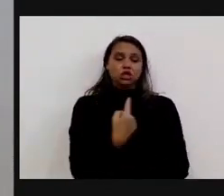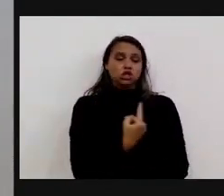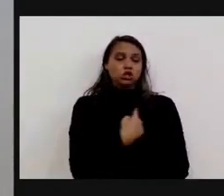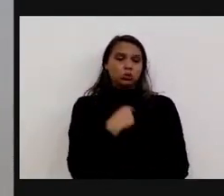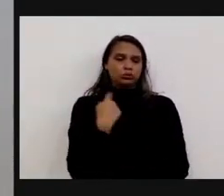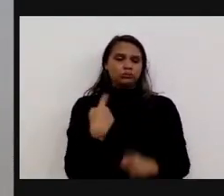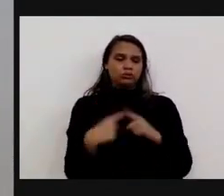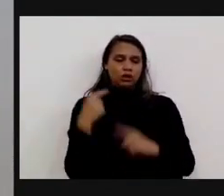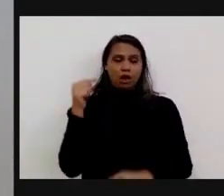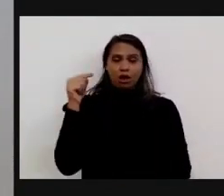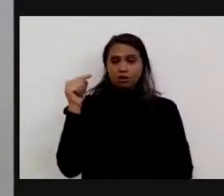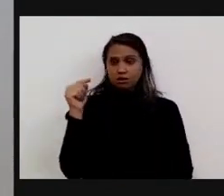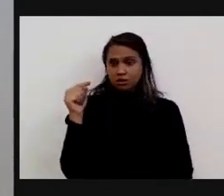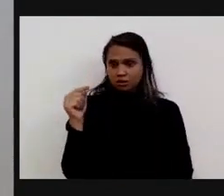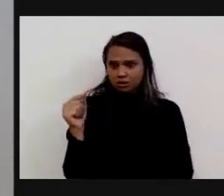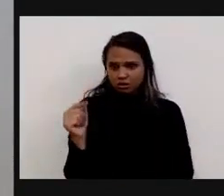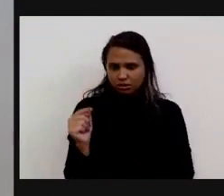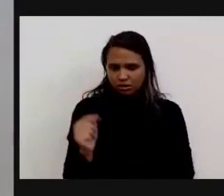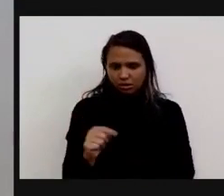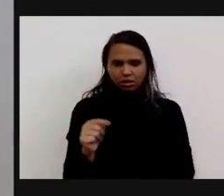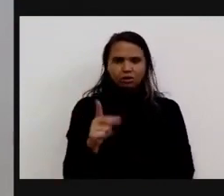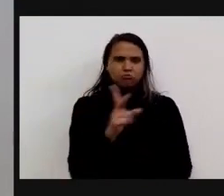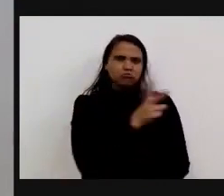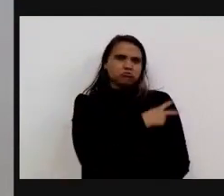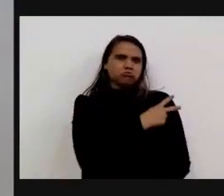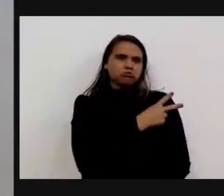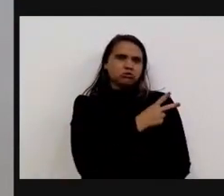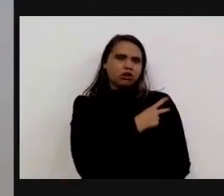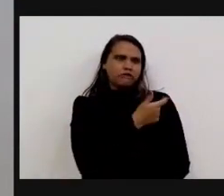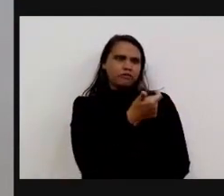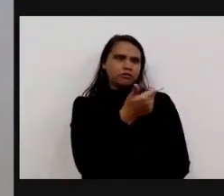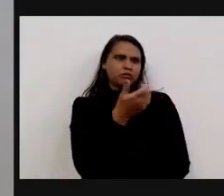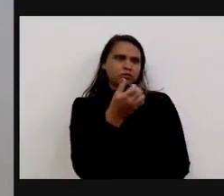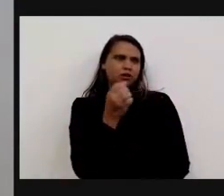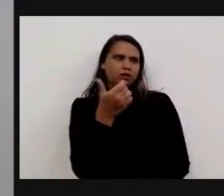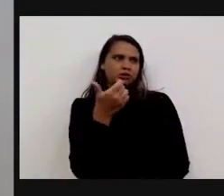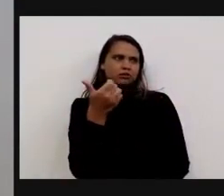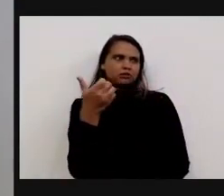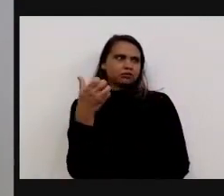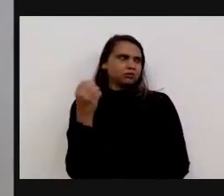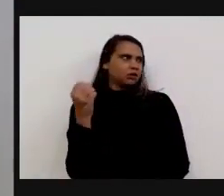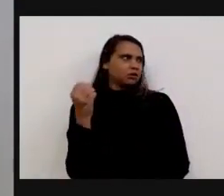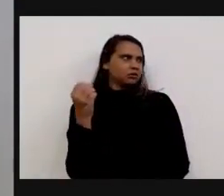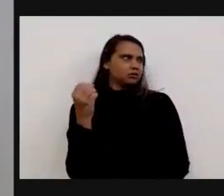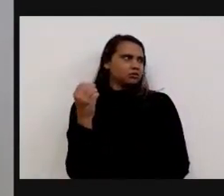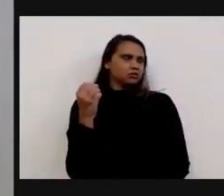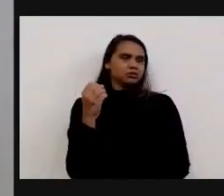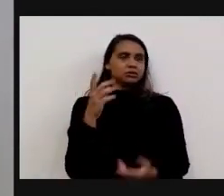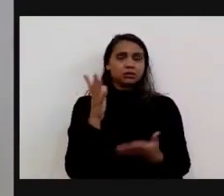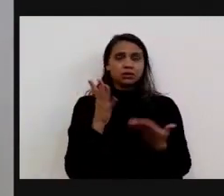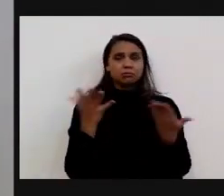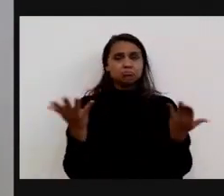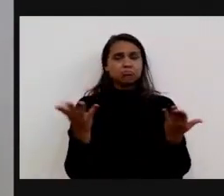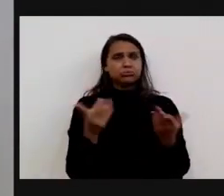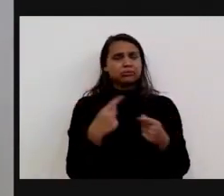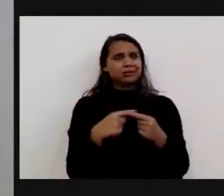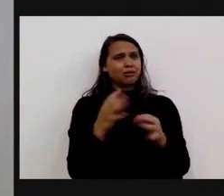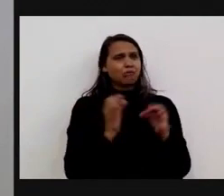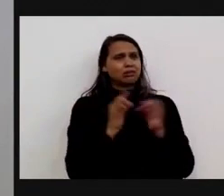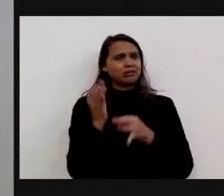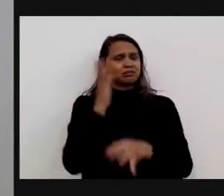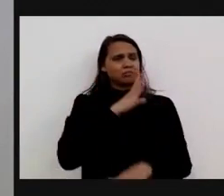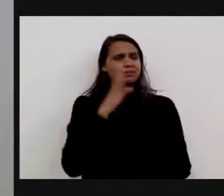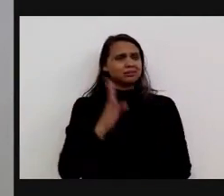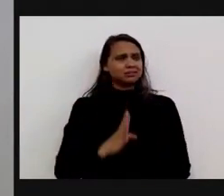porque aqui o chefes são corporativista todo mundo dá 10 para todo mundo eu falei isso é um problema de 10 em 10 organizações públicas brasileiras Então se todas